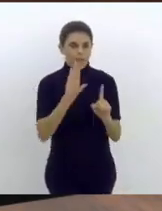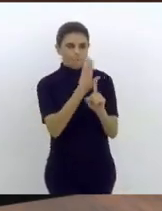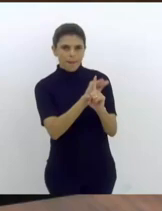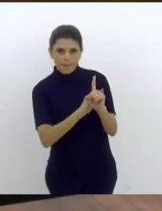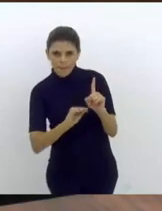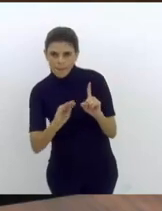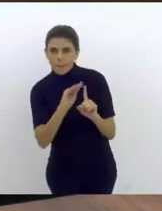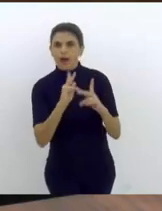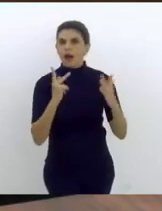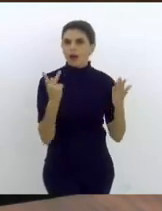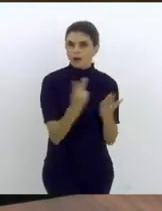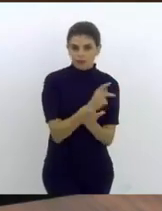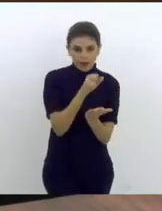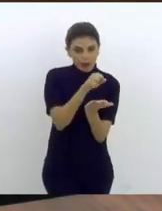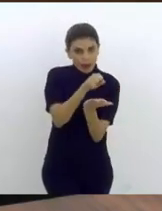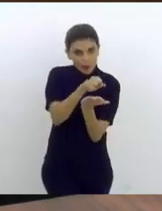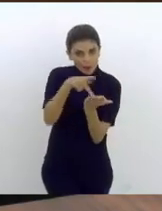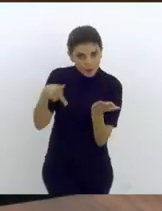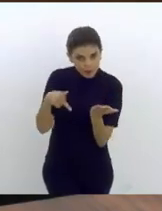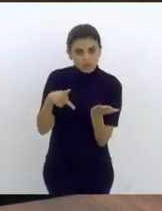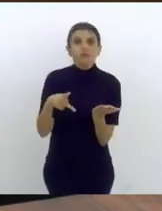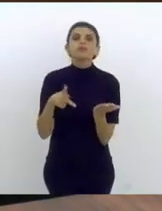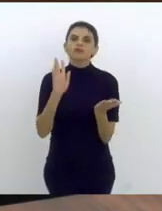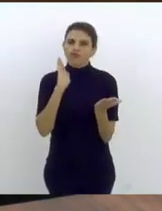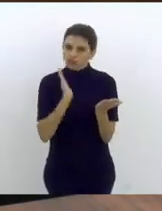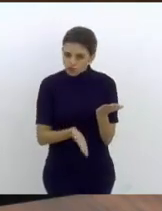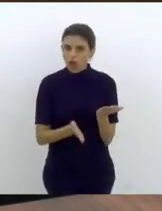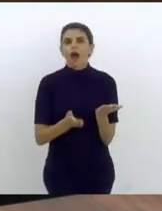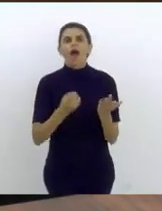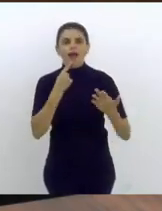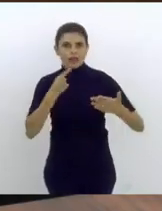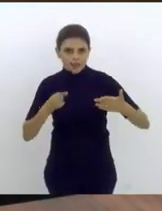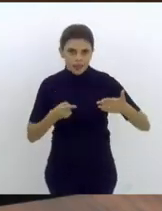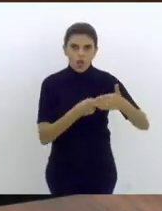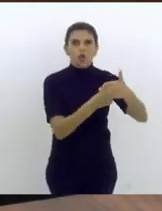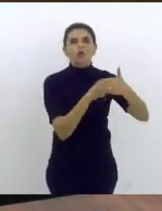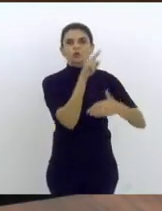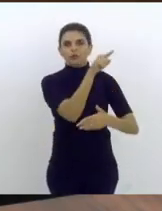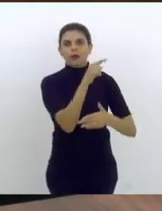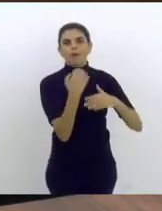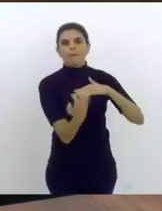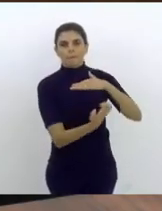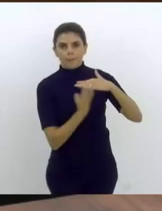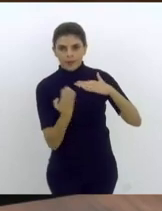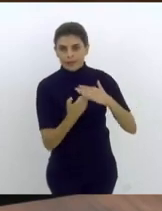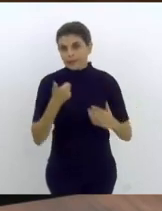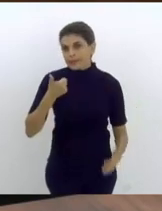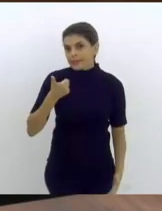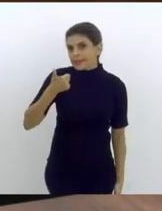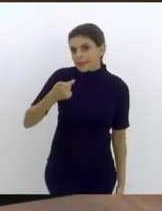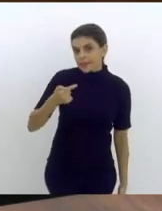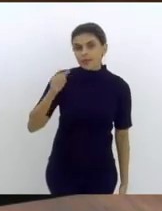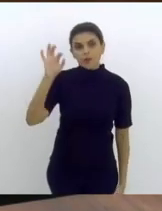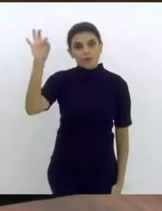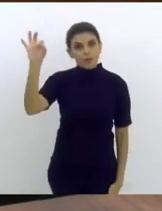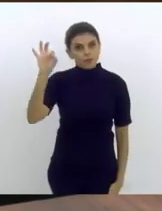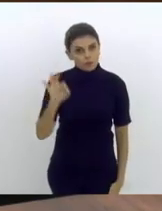incorridas por aplicativo denunciaram o caso à empresa enquanto 17%